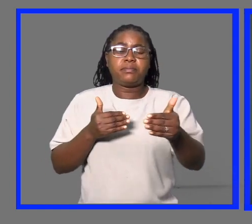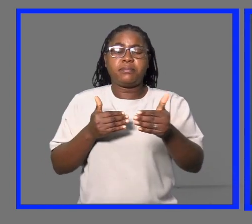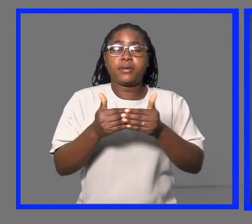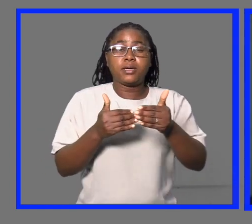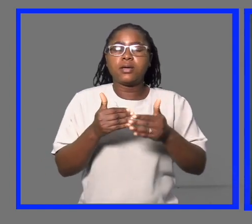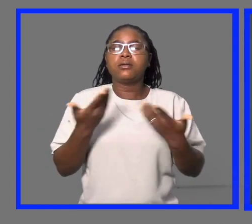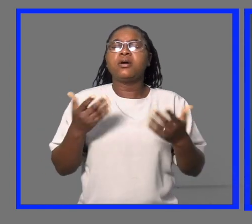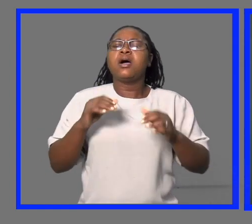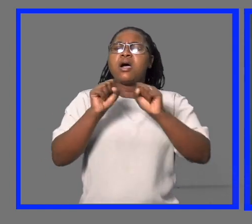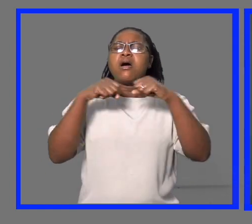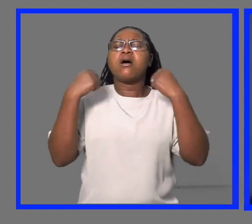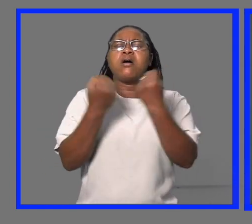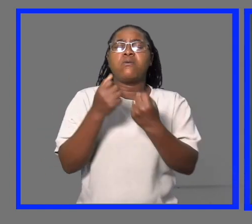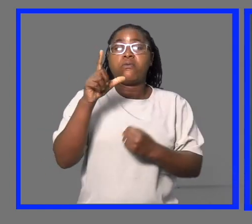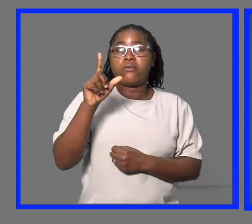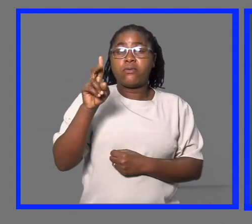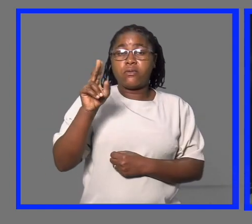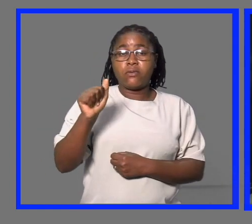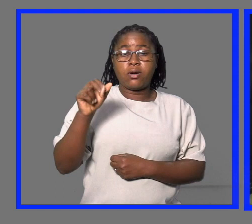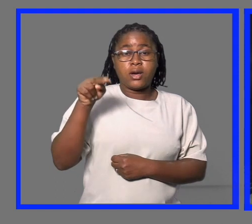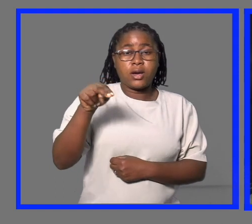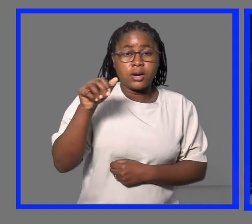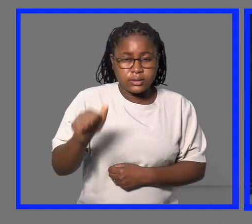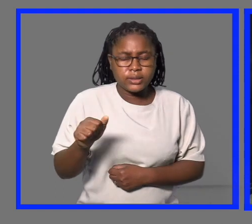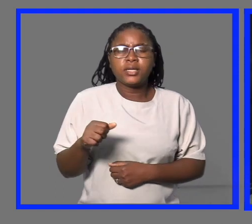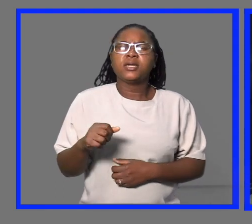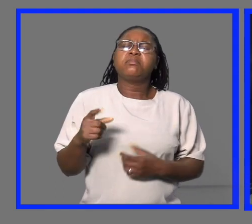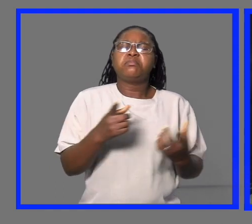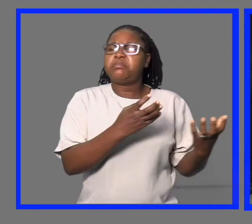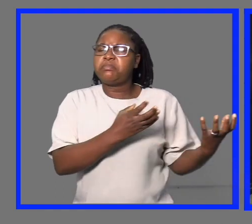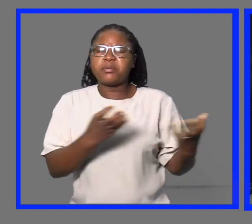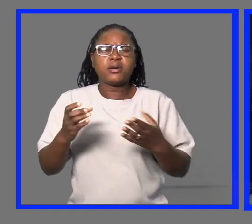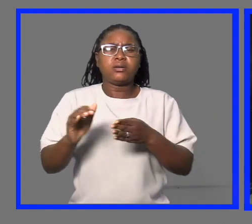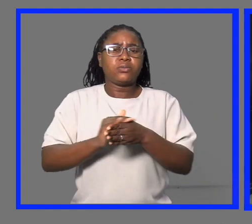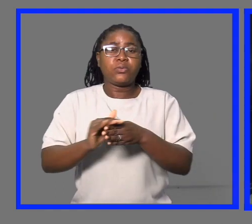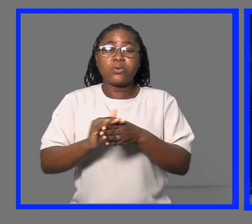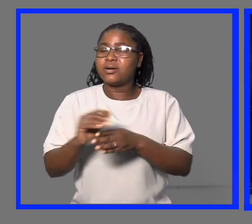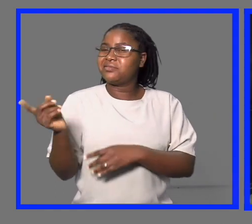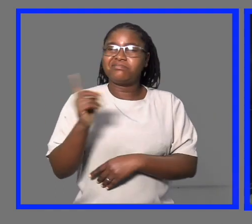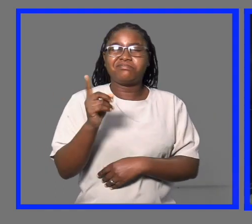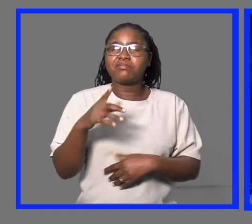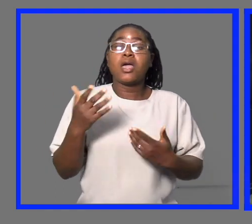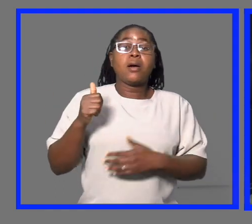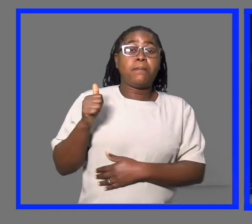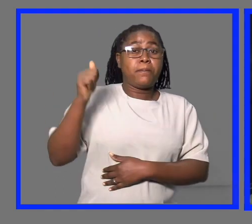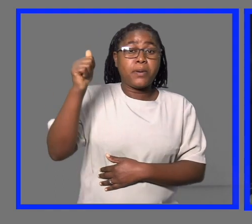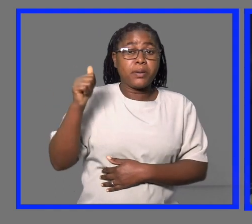necessitam de viajar de transporte público expondo-se a risco do contágio da Covid-19.